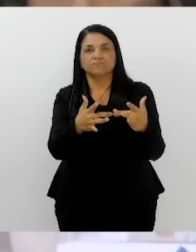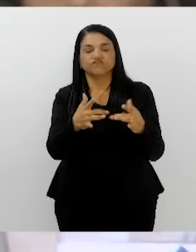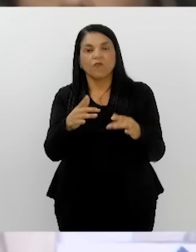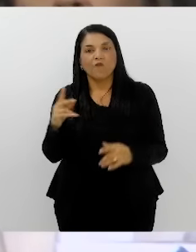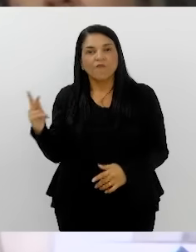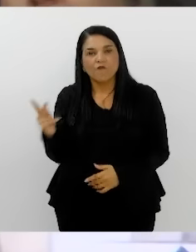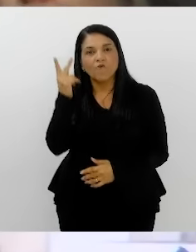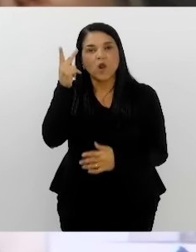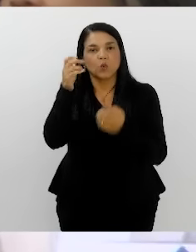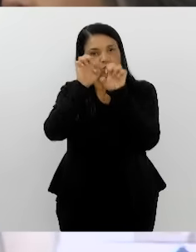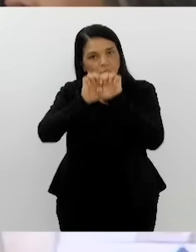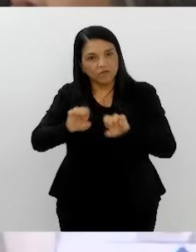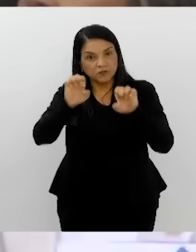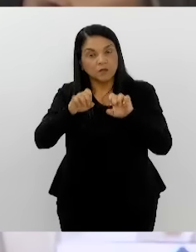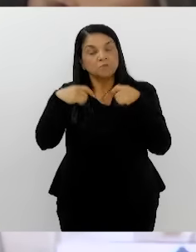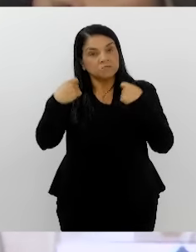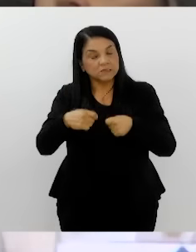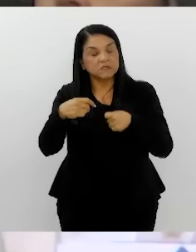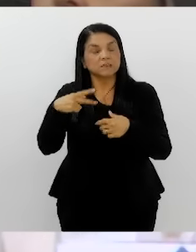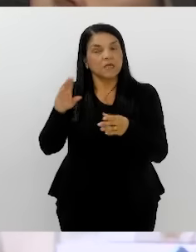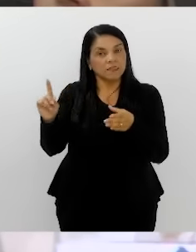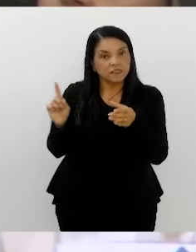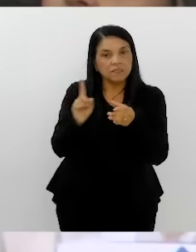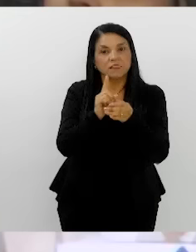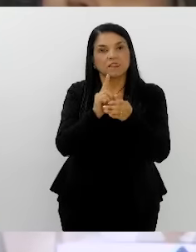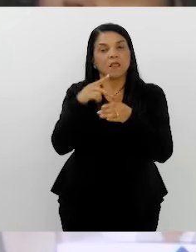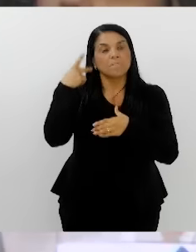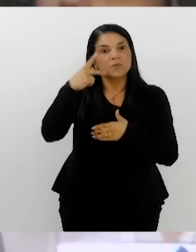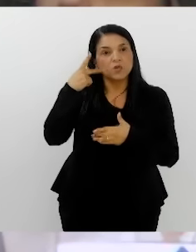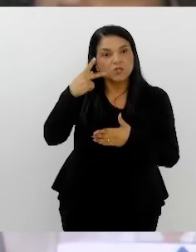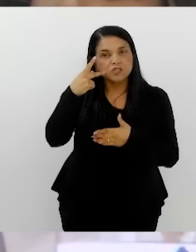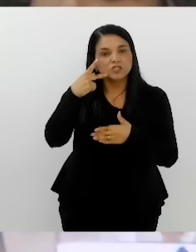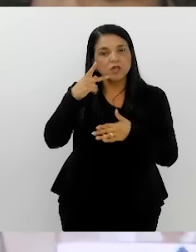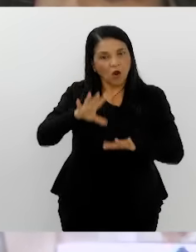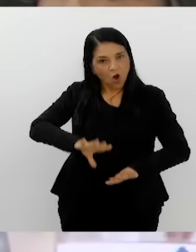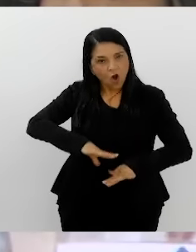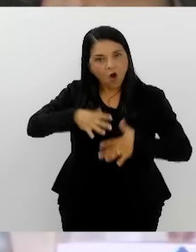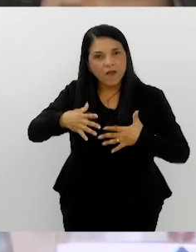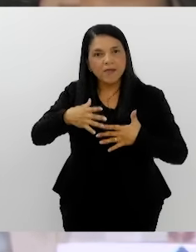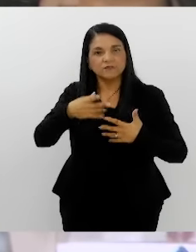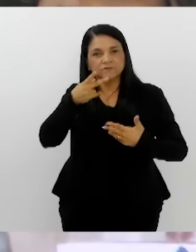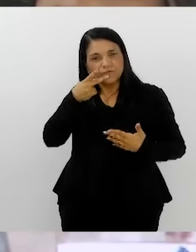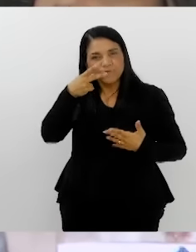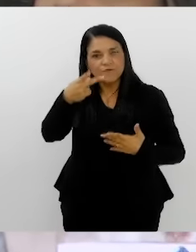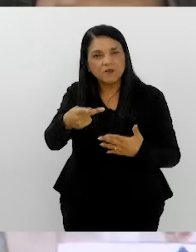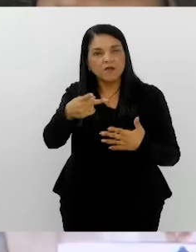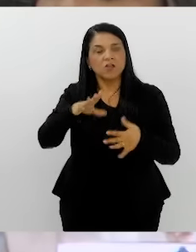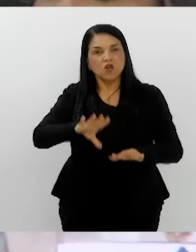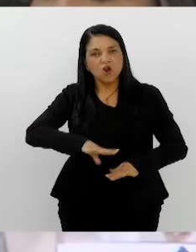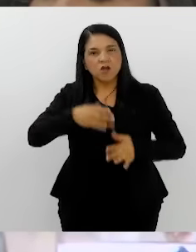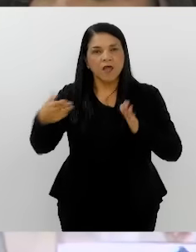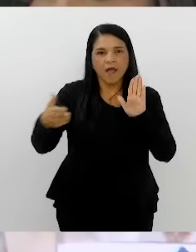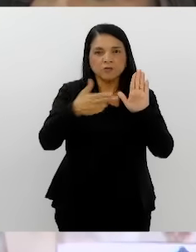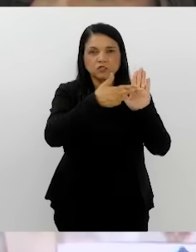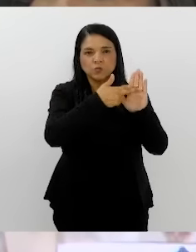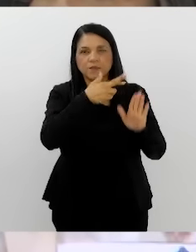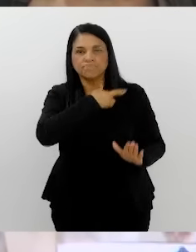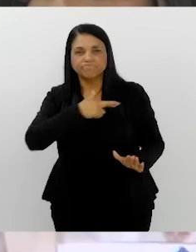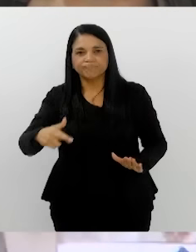nós temos que ter na política pessoas que tenham coragem de falar, pessoas que tenham coragem de assumir a sua doutrina, a sua profissão de